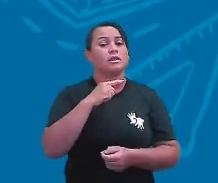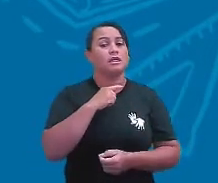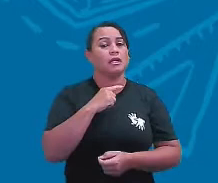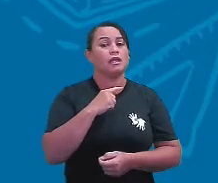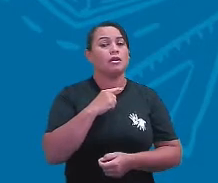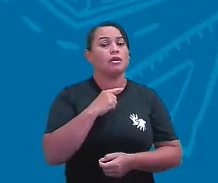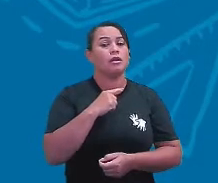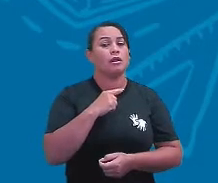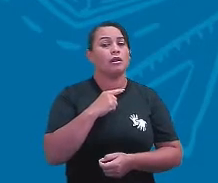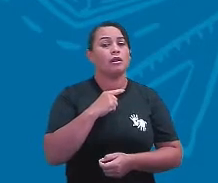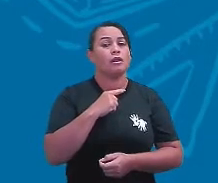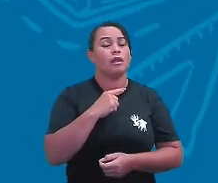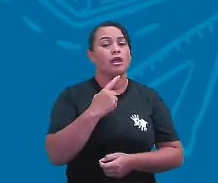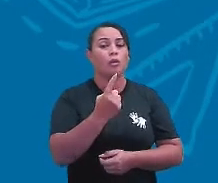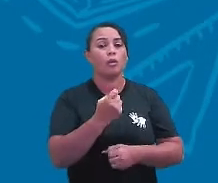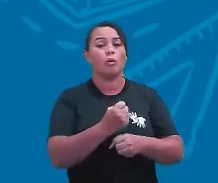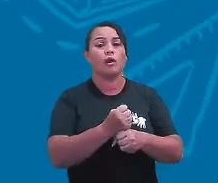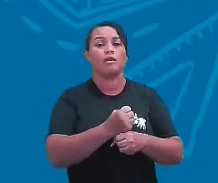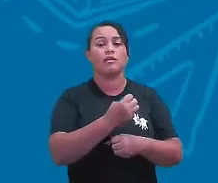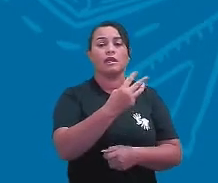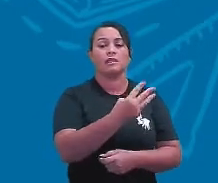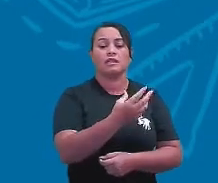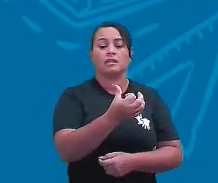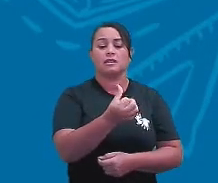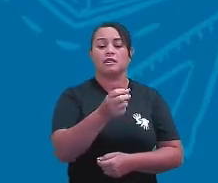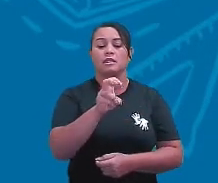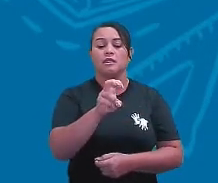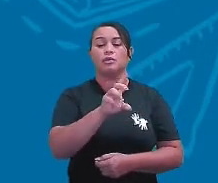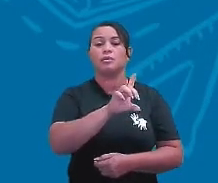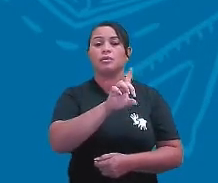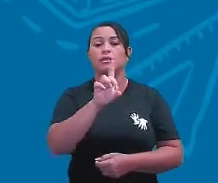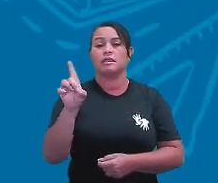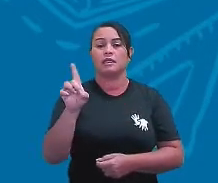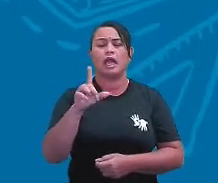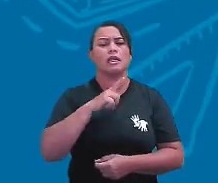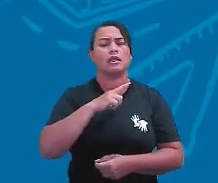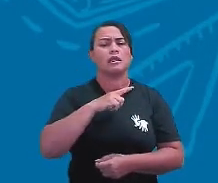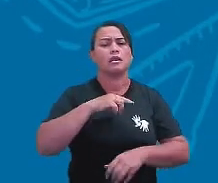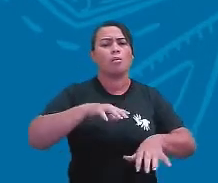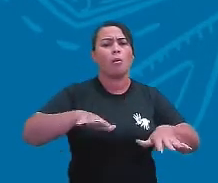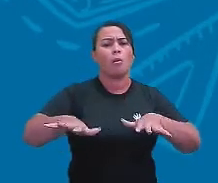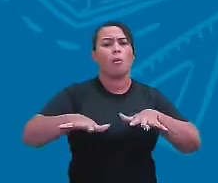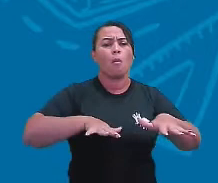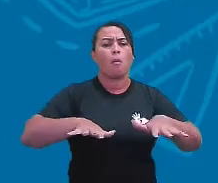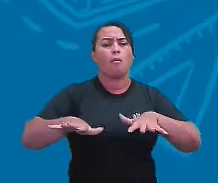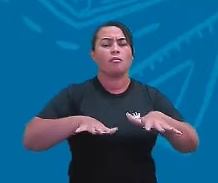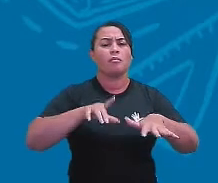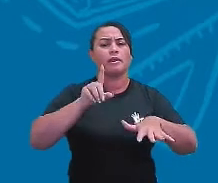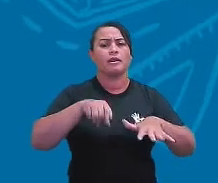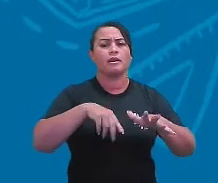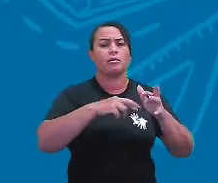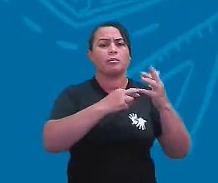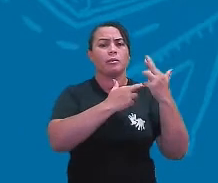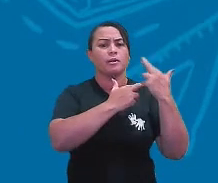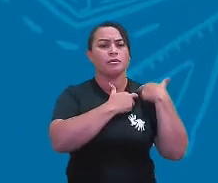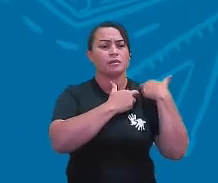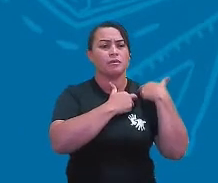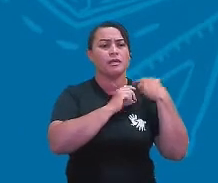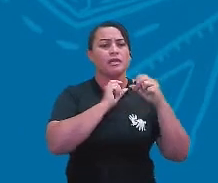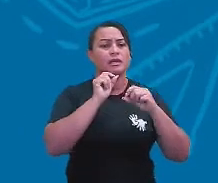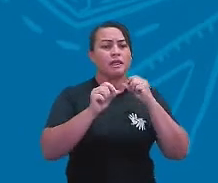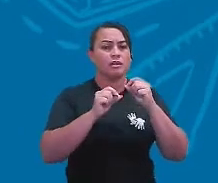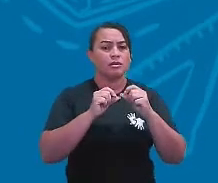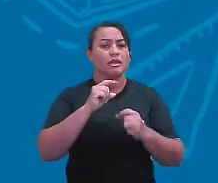ano, né, 365 dias. Ok? Esse movimento é o responsável direto